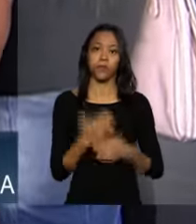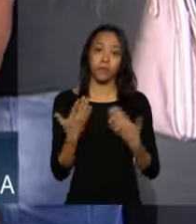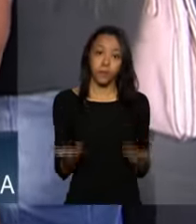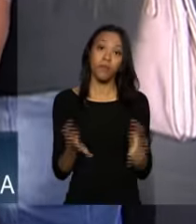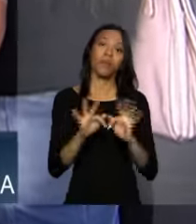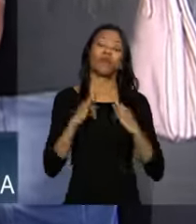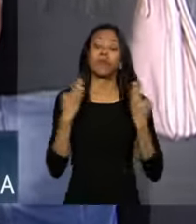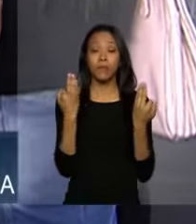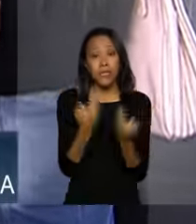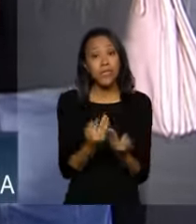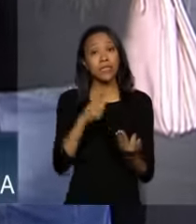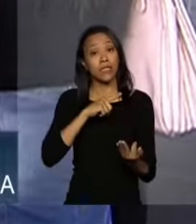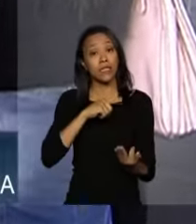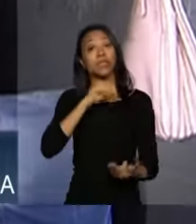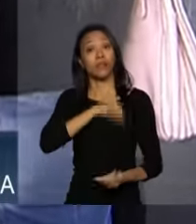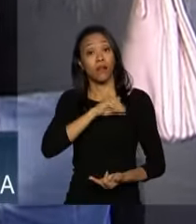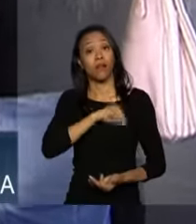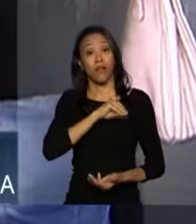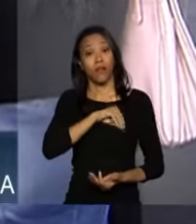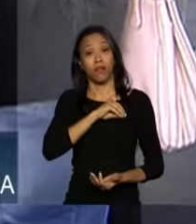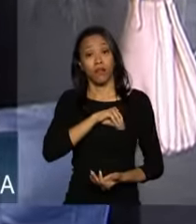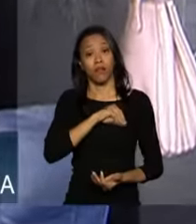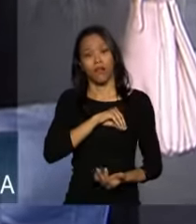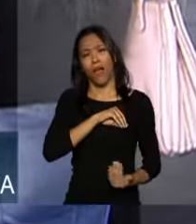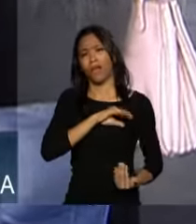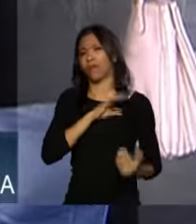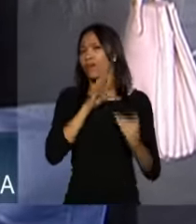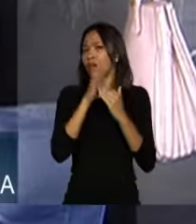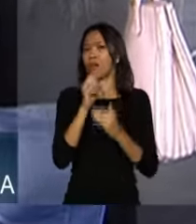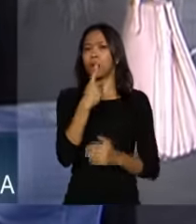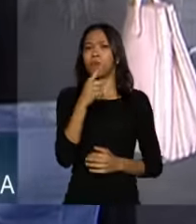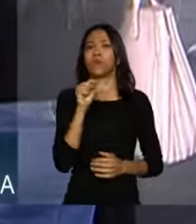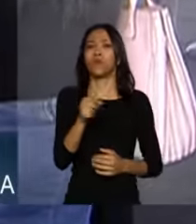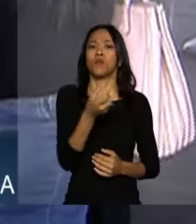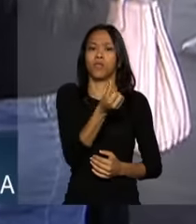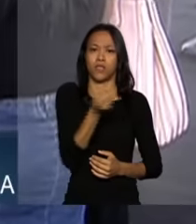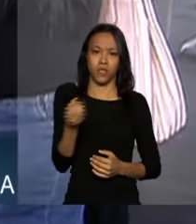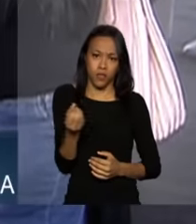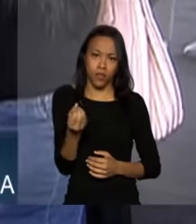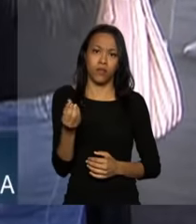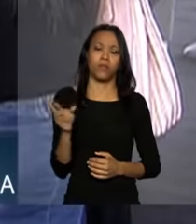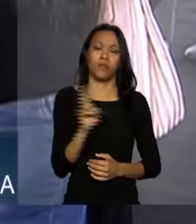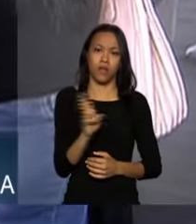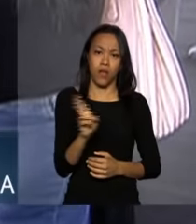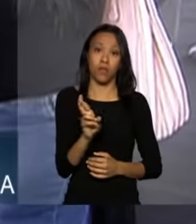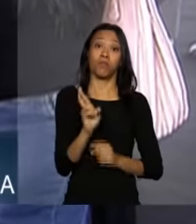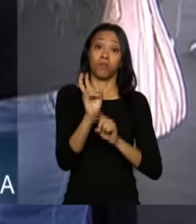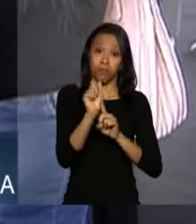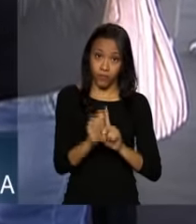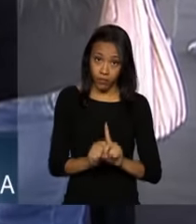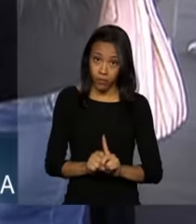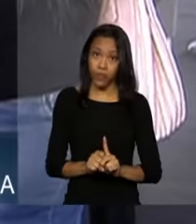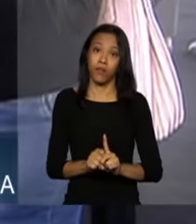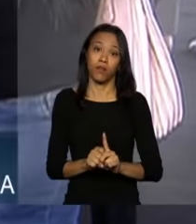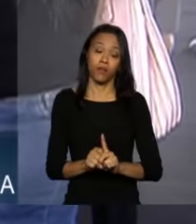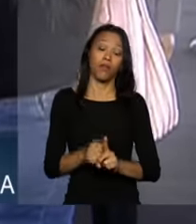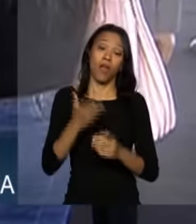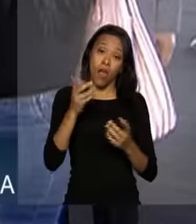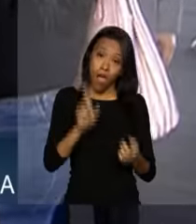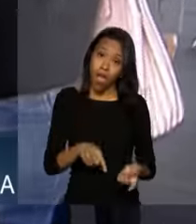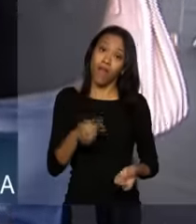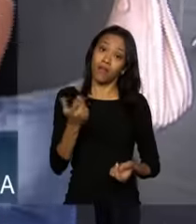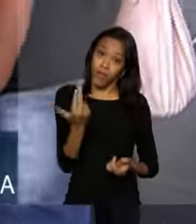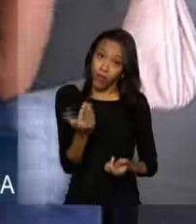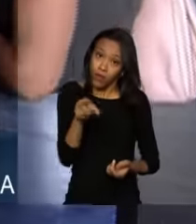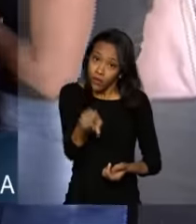Famílias que têm renda que vão até R$ 1.600 por mês. É o caso de